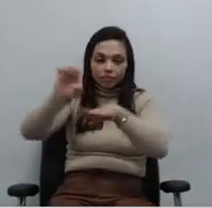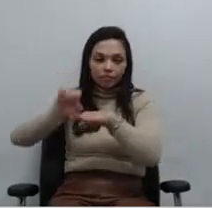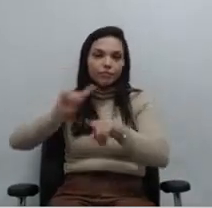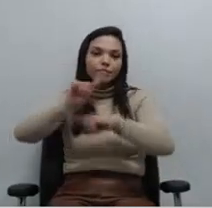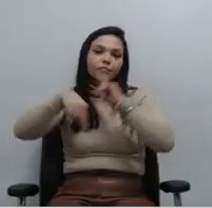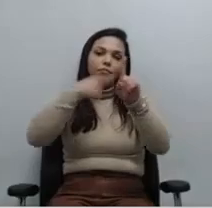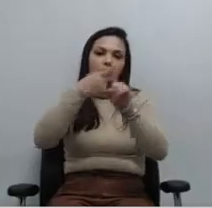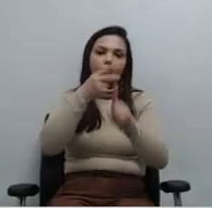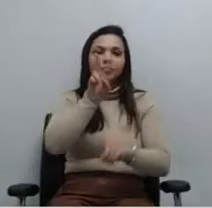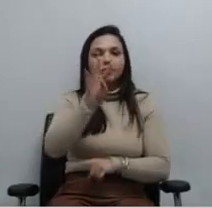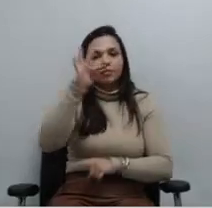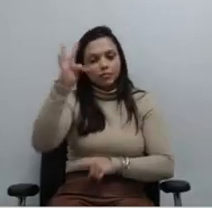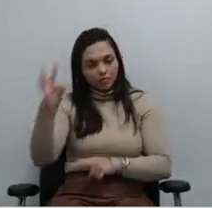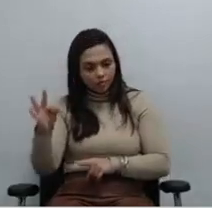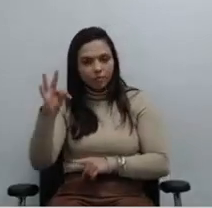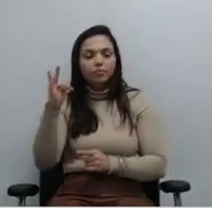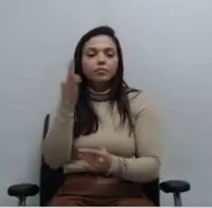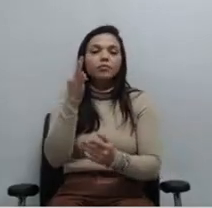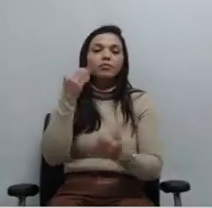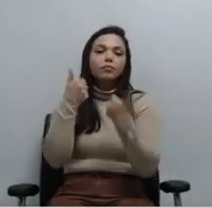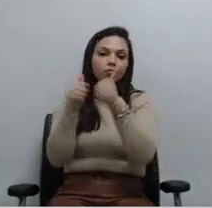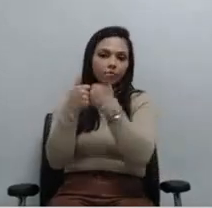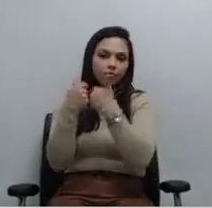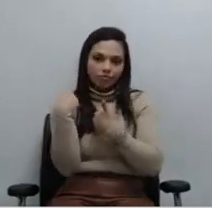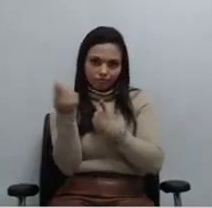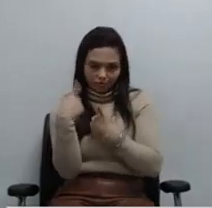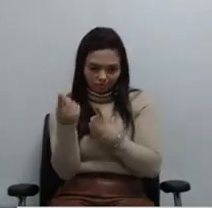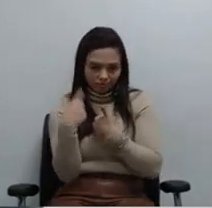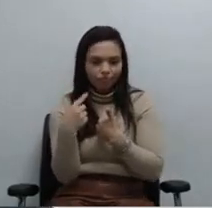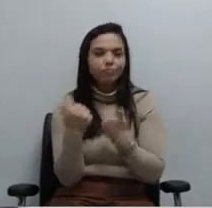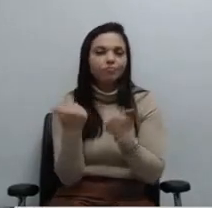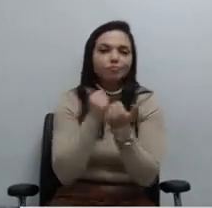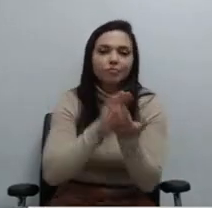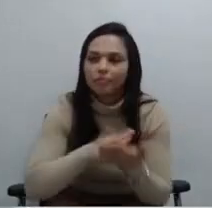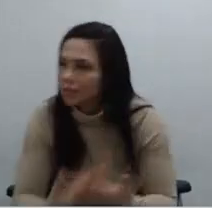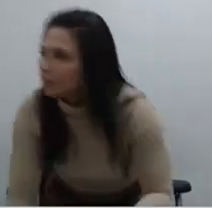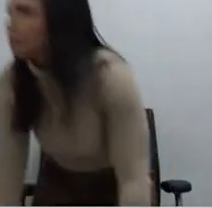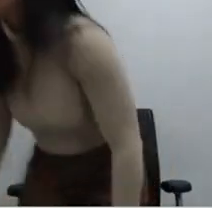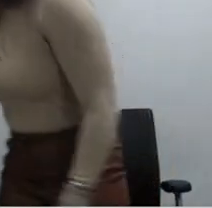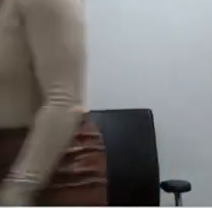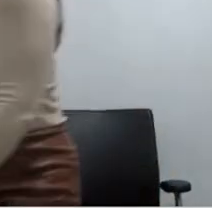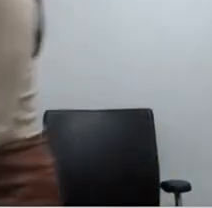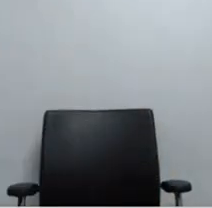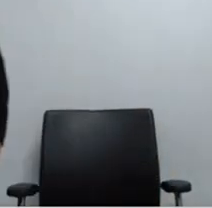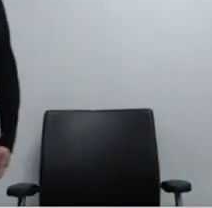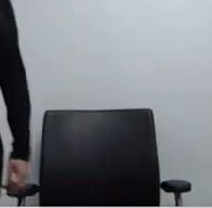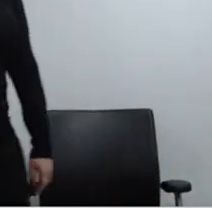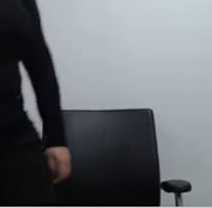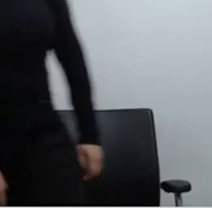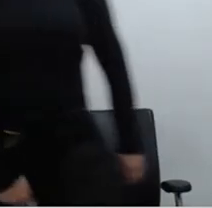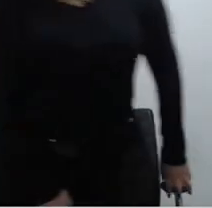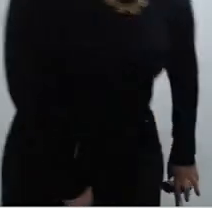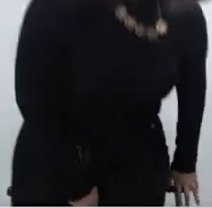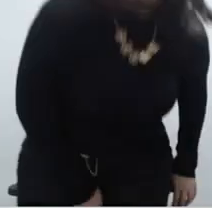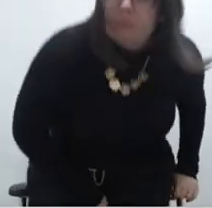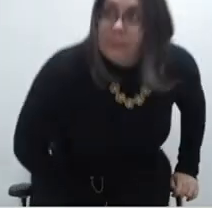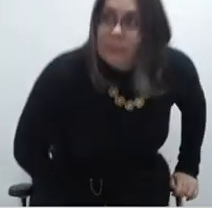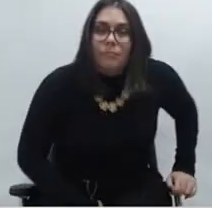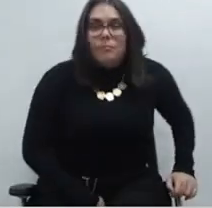mais atrativa a busca dos estudantes. Cumpre salientar que os estagiários e estagiárias são centrais para a continuidade do serviço de atendimento